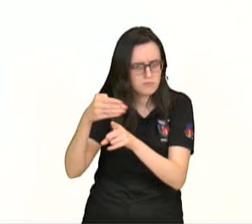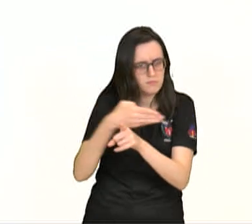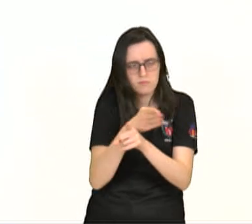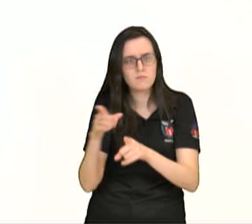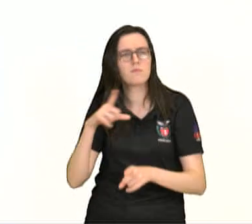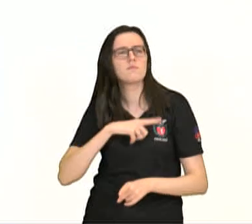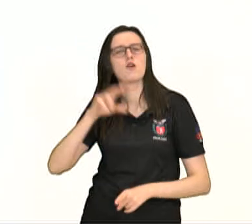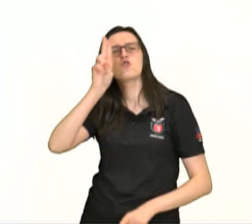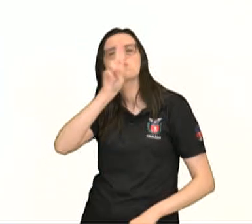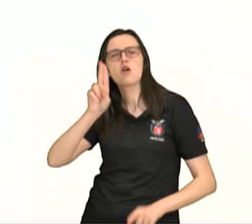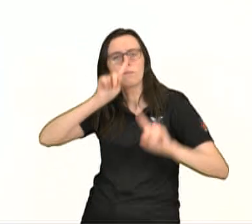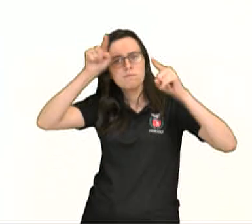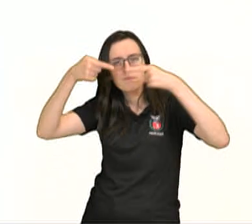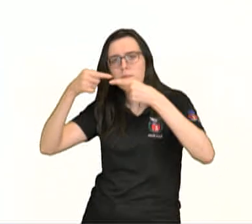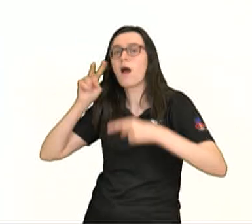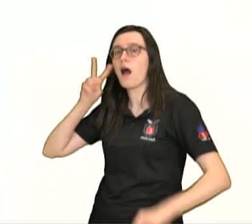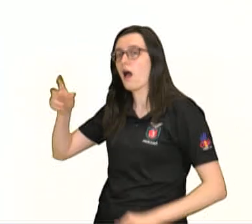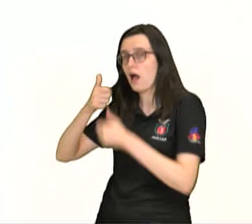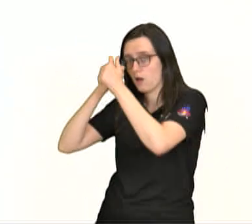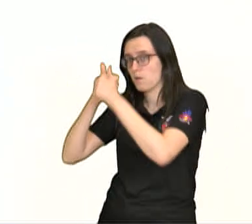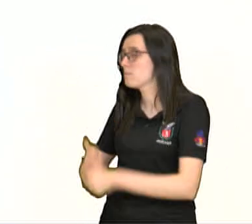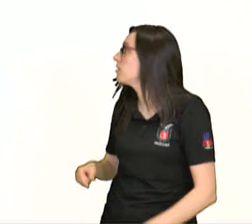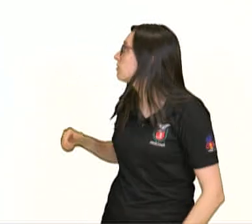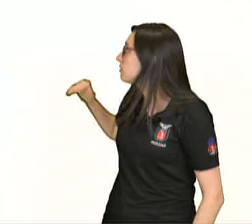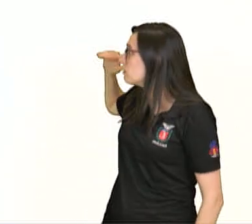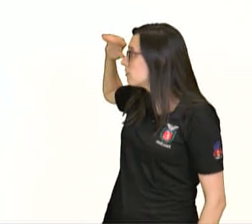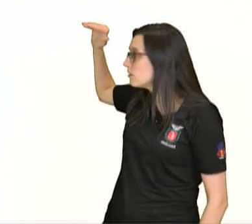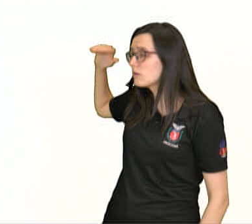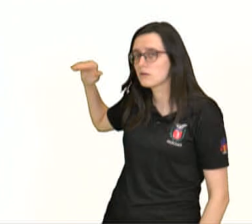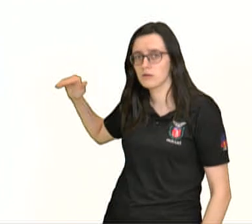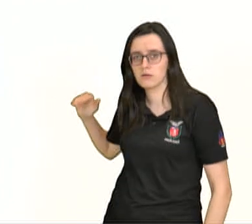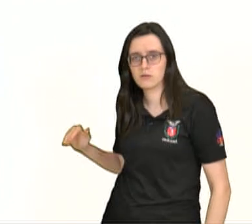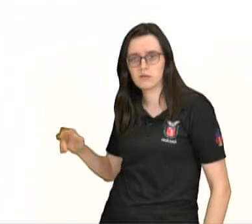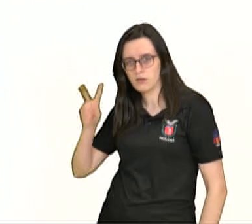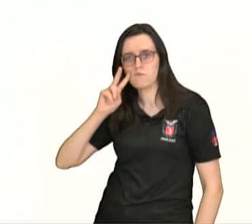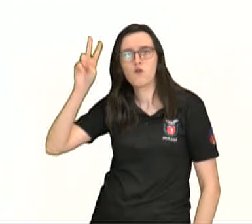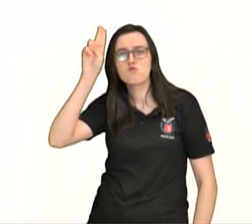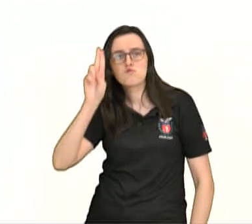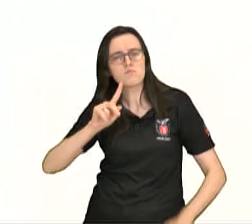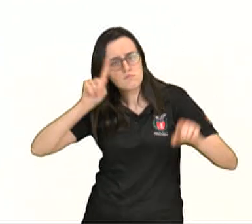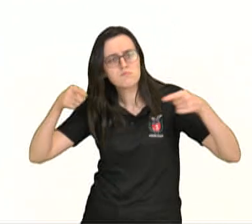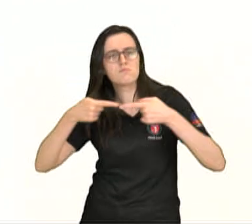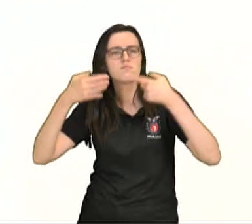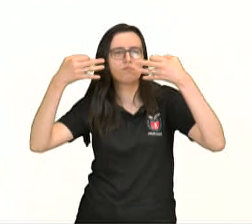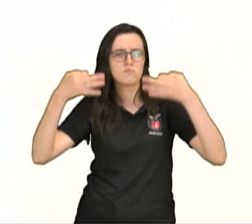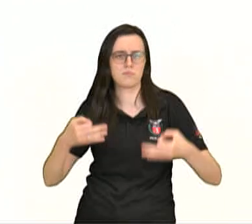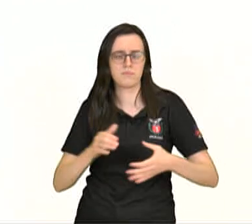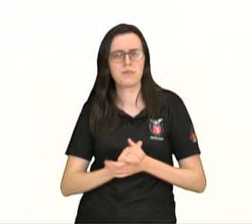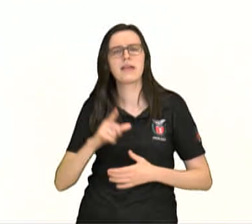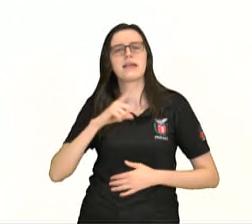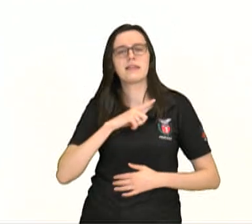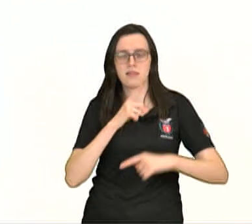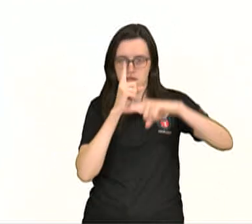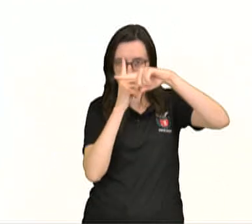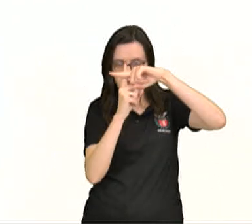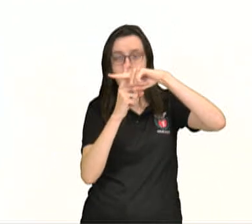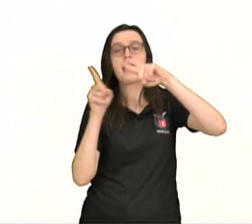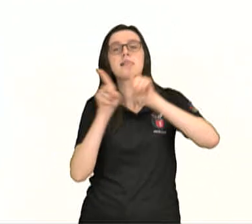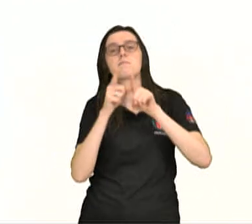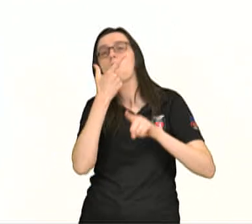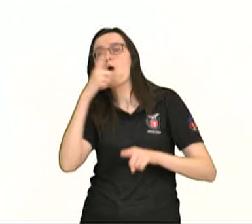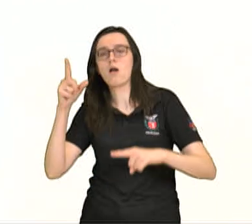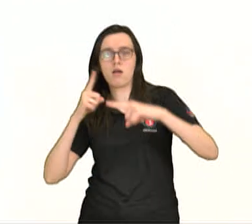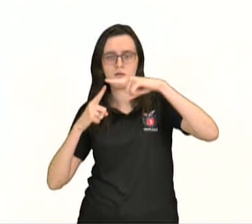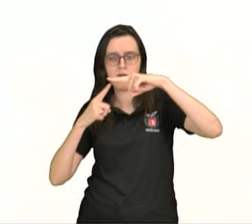ou austral, oeste ou ocidente, o leste ou oriente. E a gente tem os pontos cardeais e os